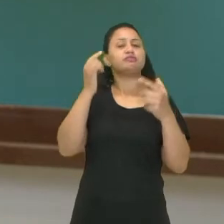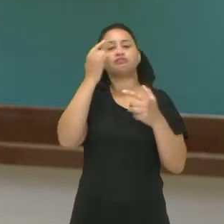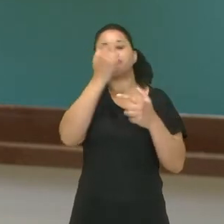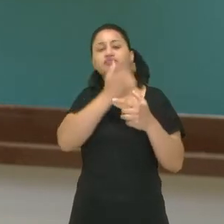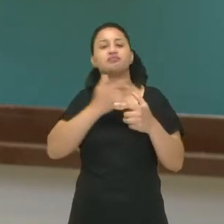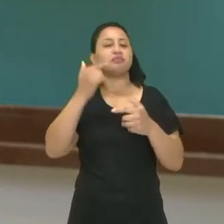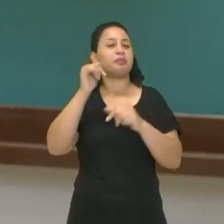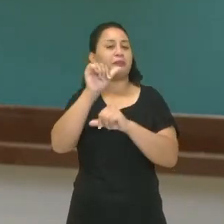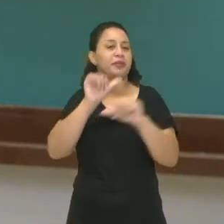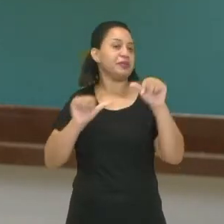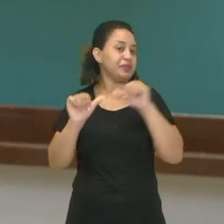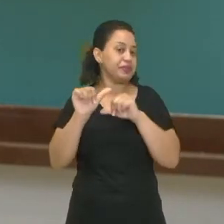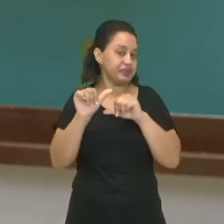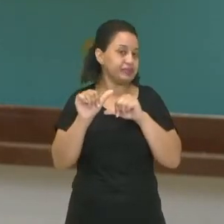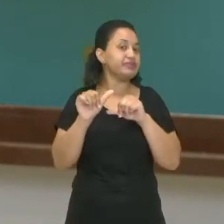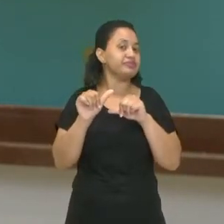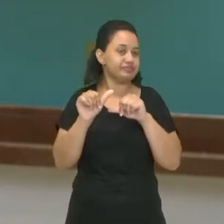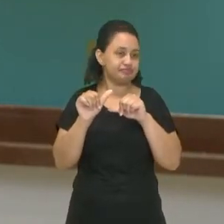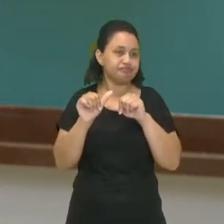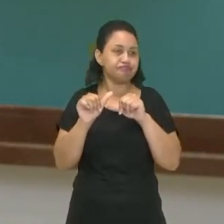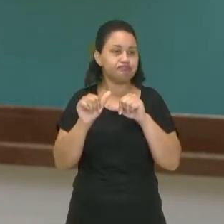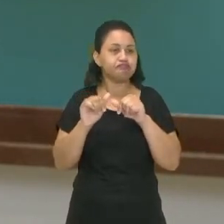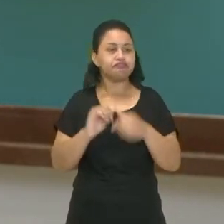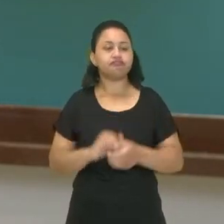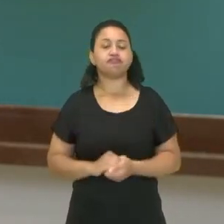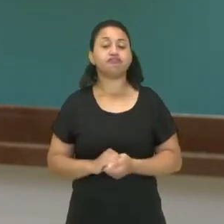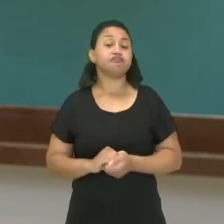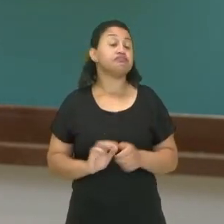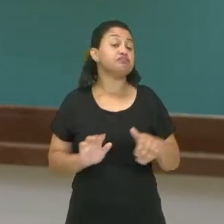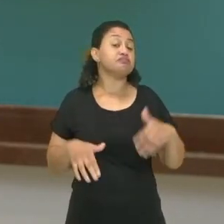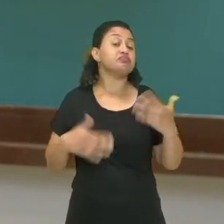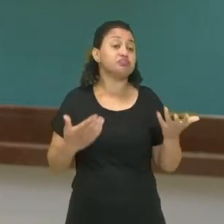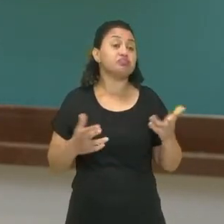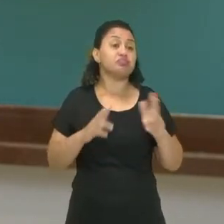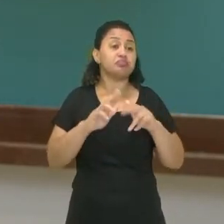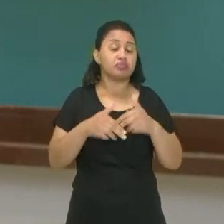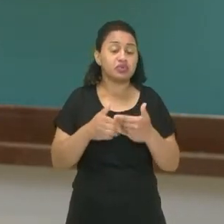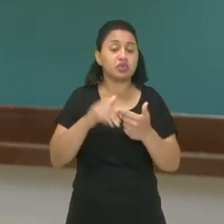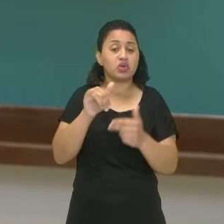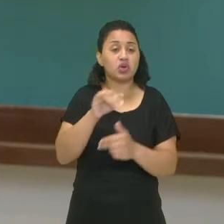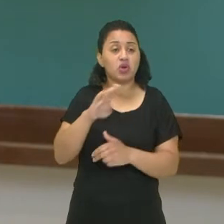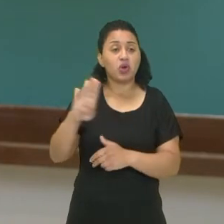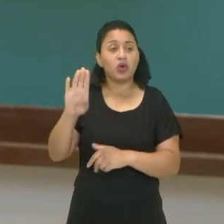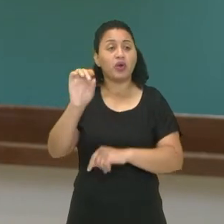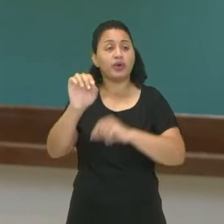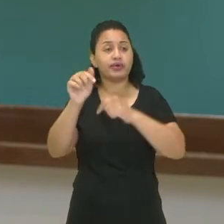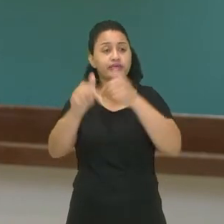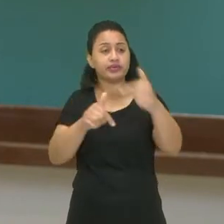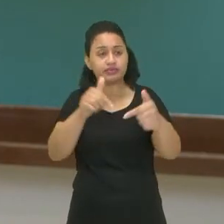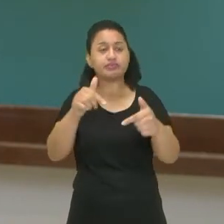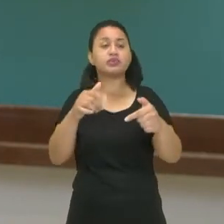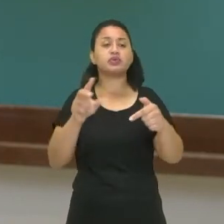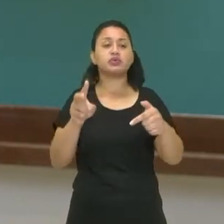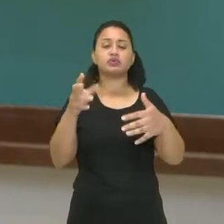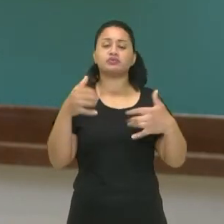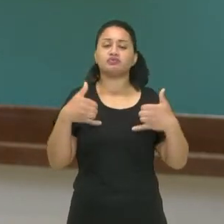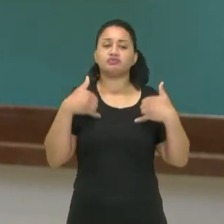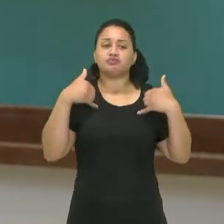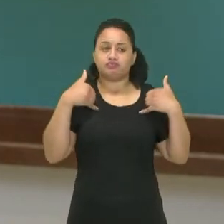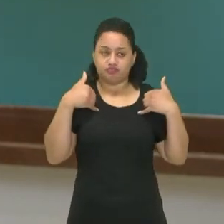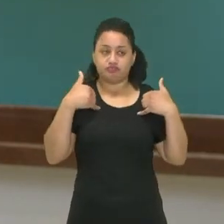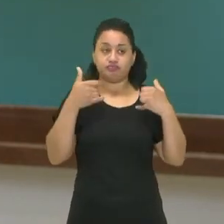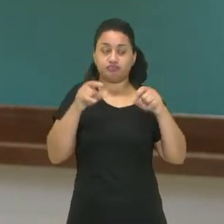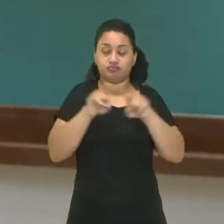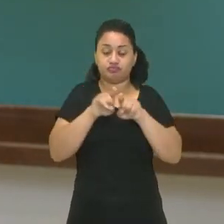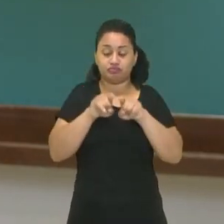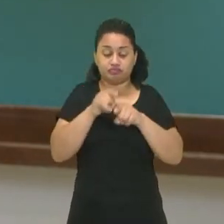semblante. Semblante, afeição. Diante de um job, conserva o mesmo orgulho e diante